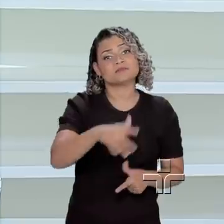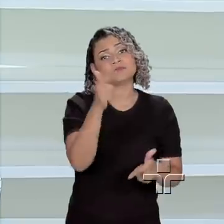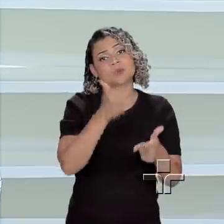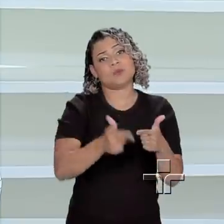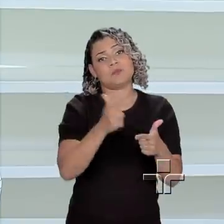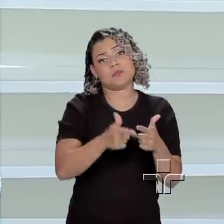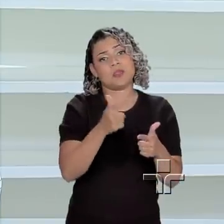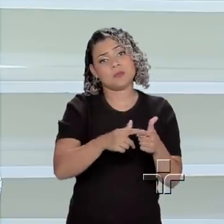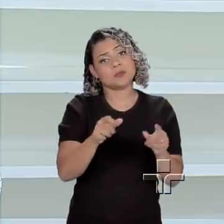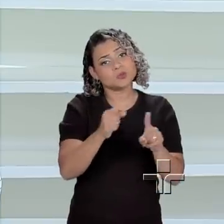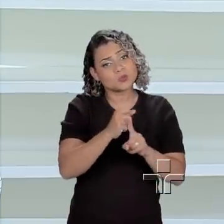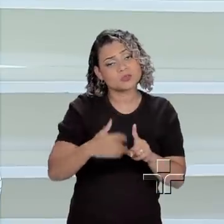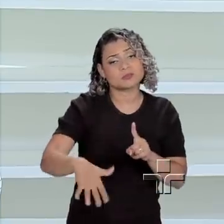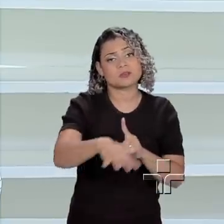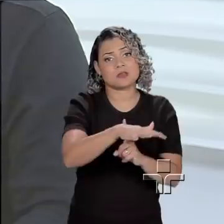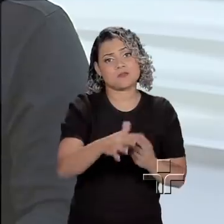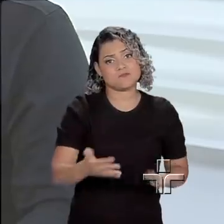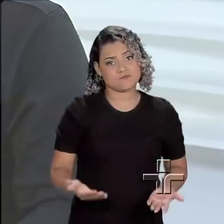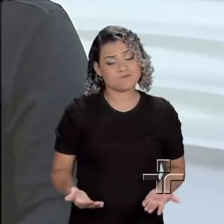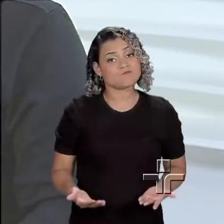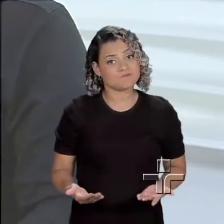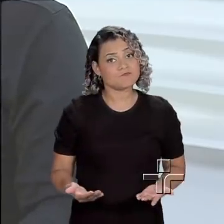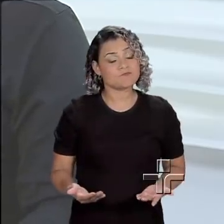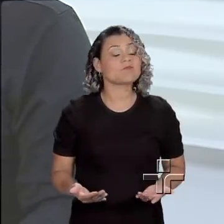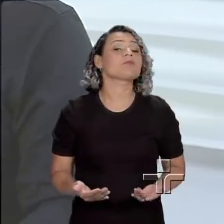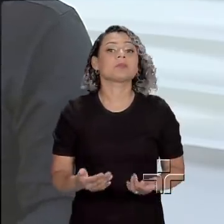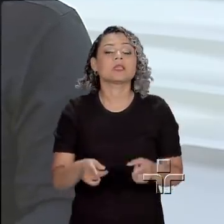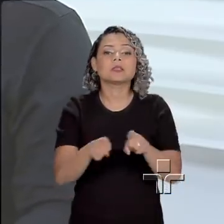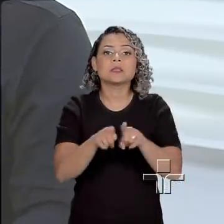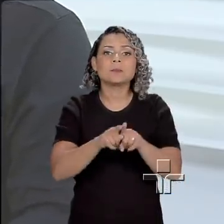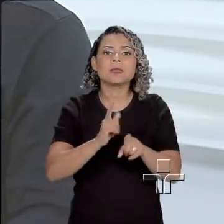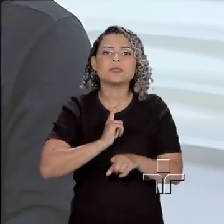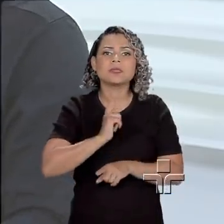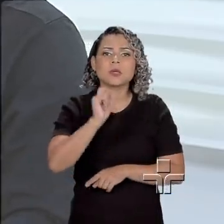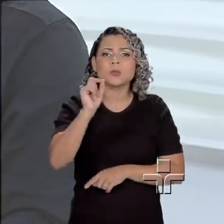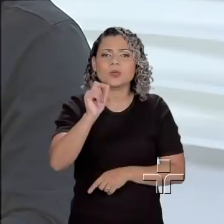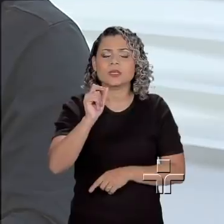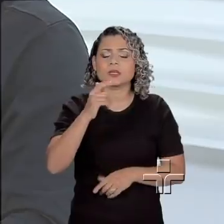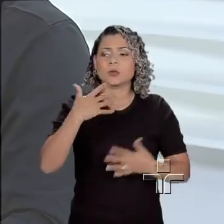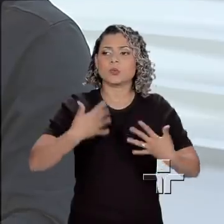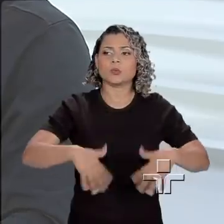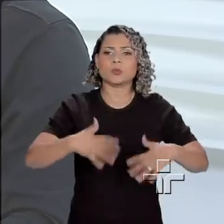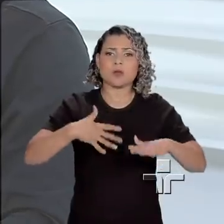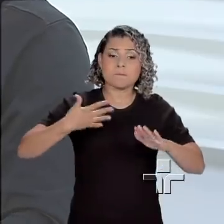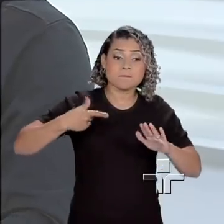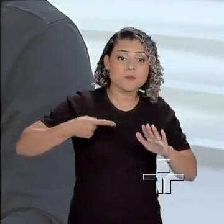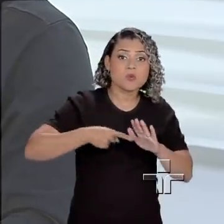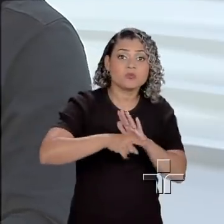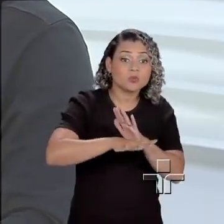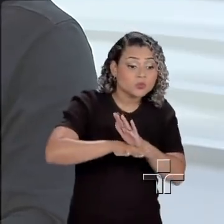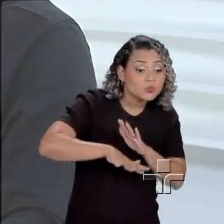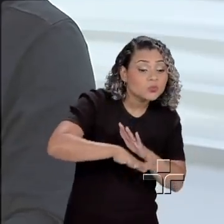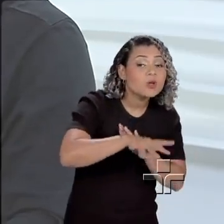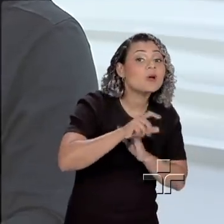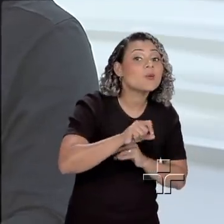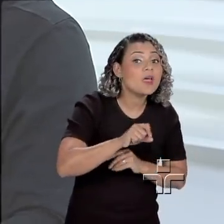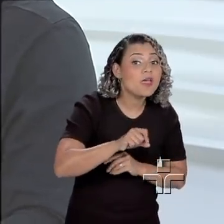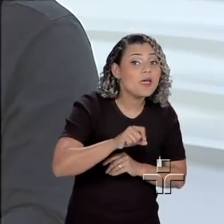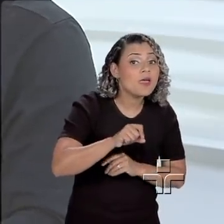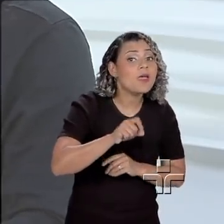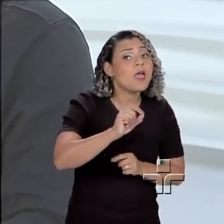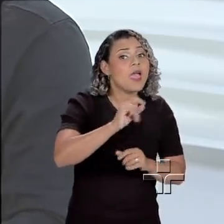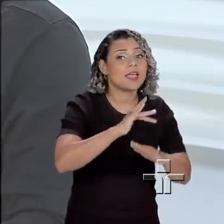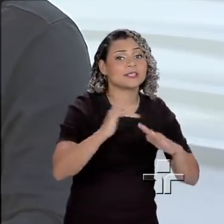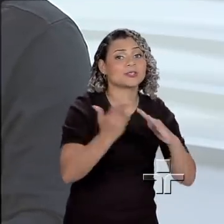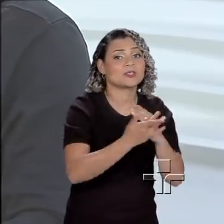humanidade. Mas tendo aí um componente profundo também das redes